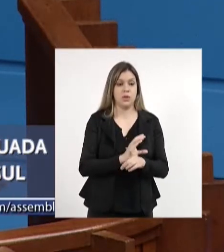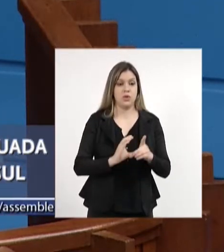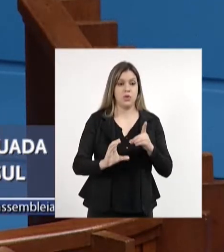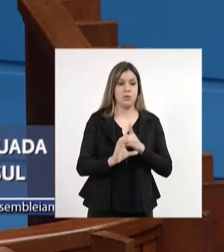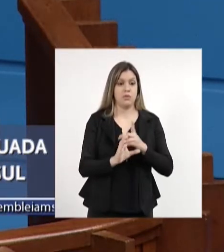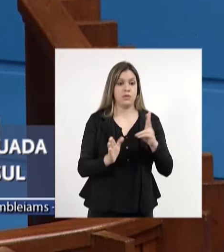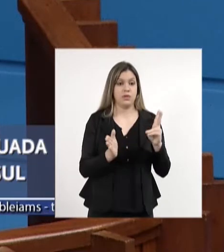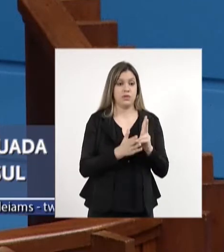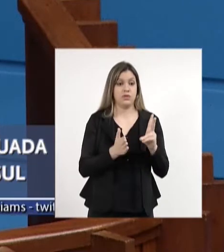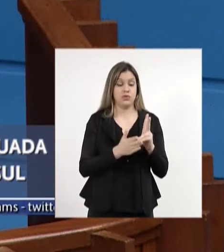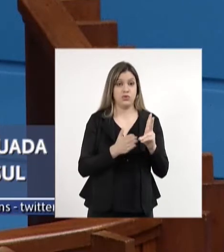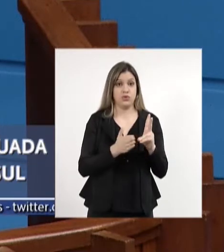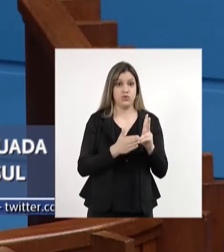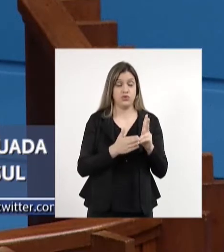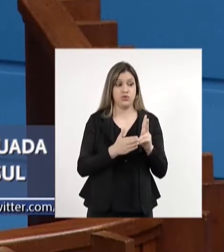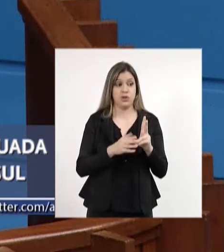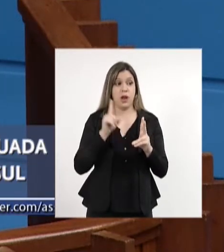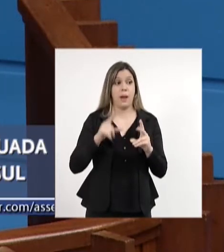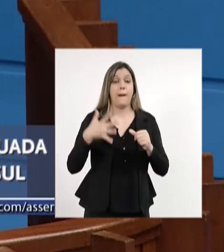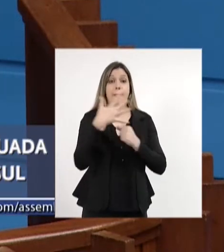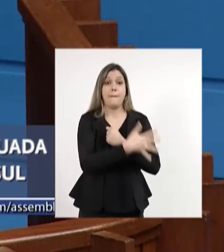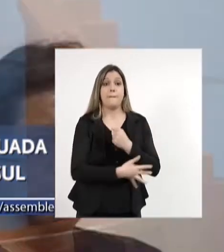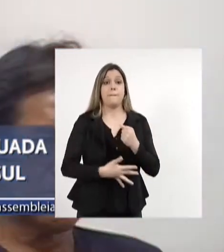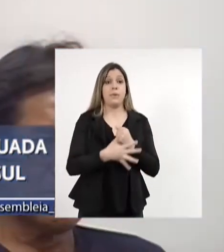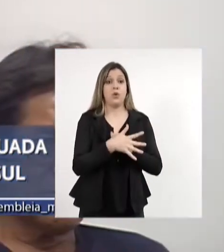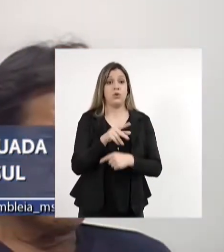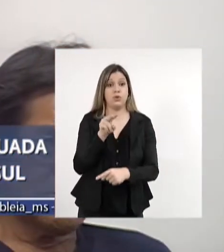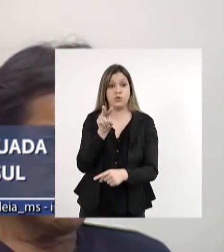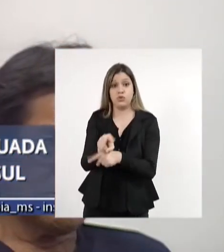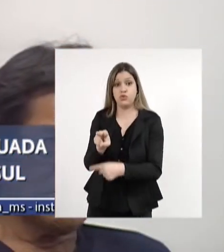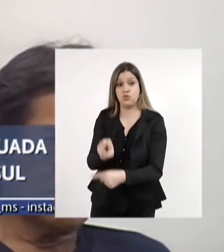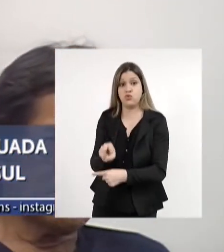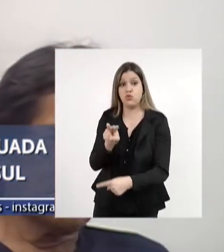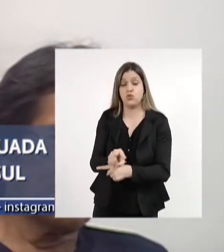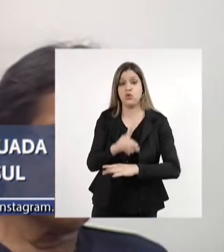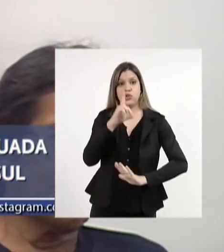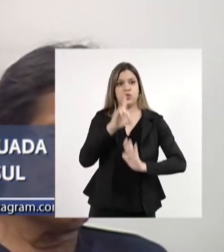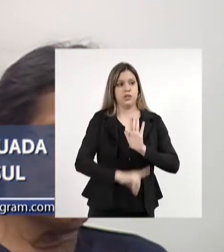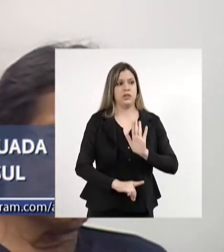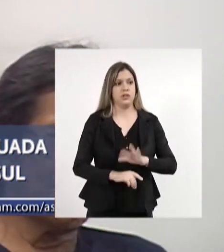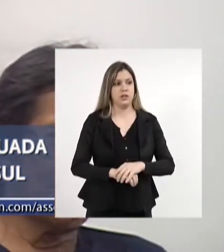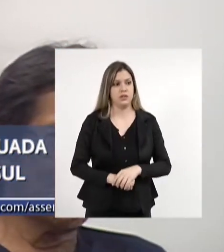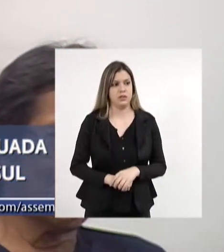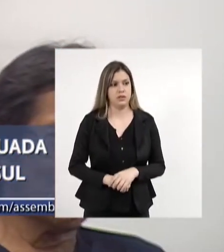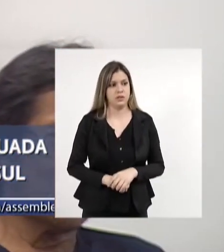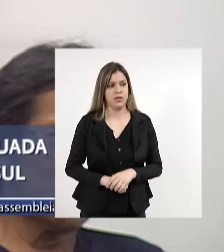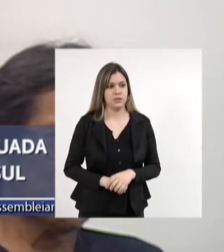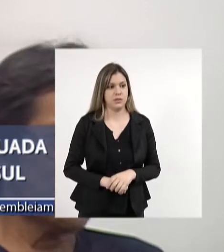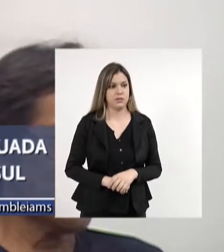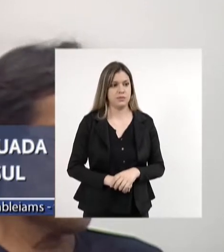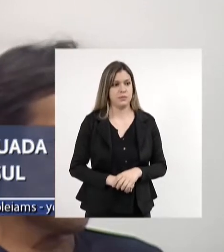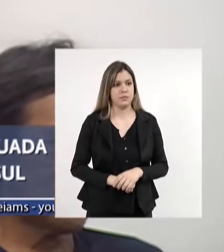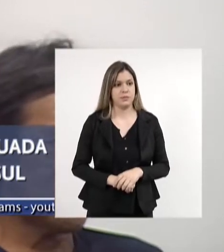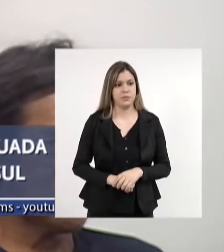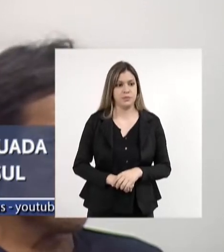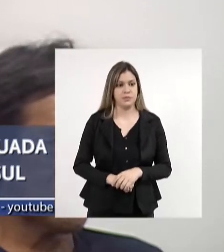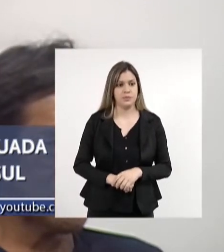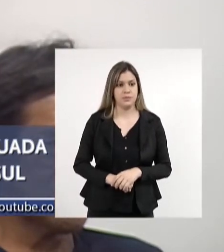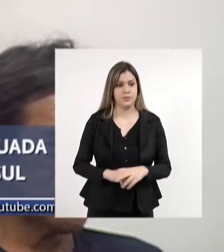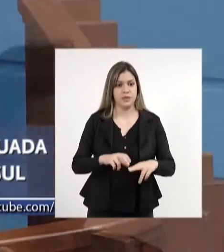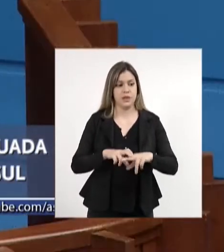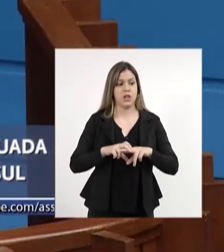proteção e preservação de direitos. Ou seja, é competência comum de todos os entes